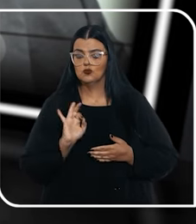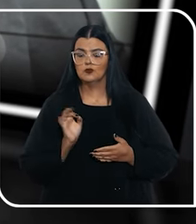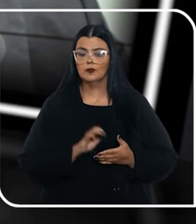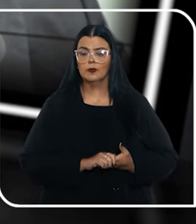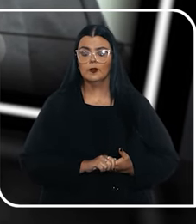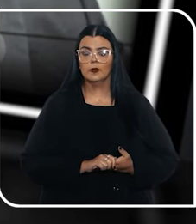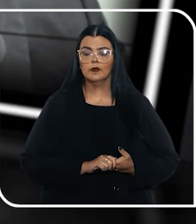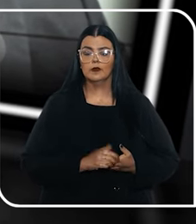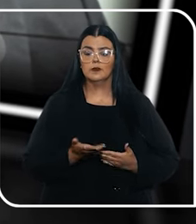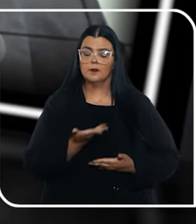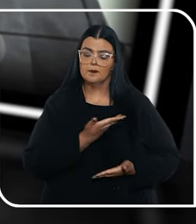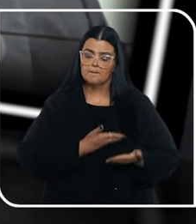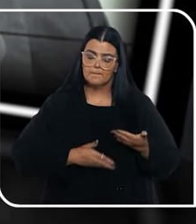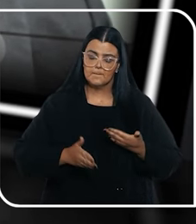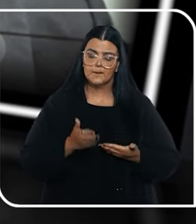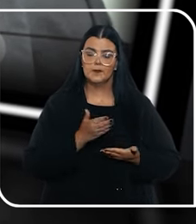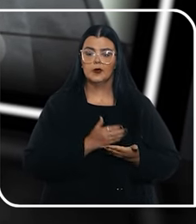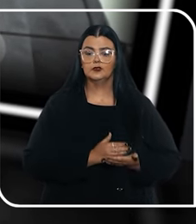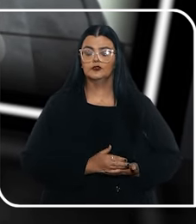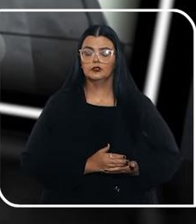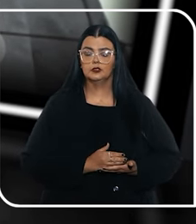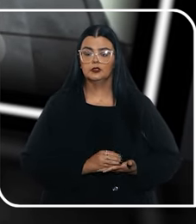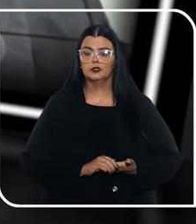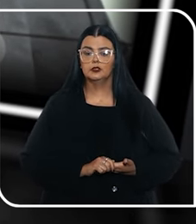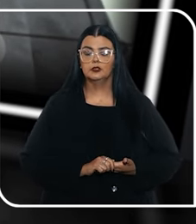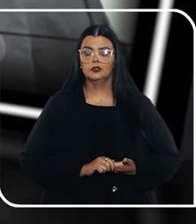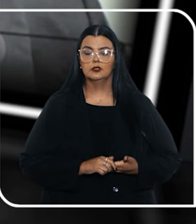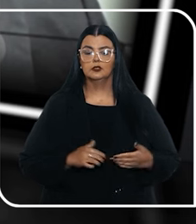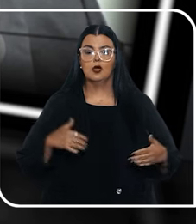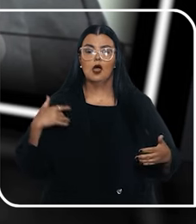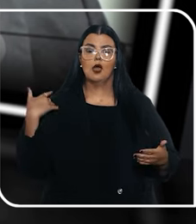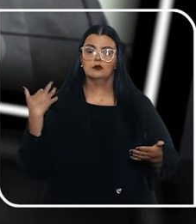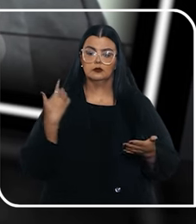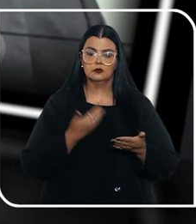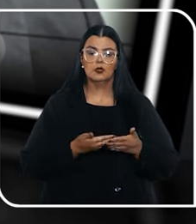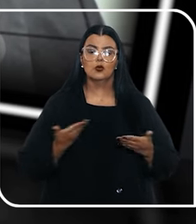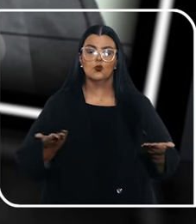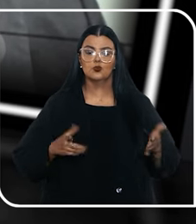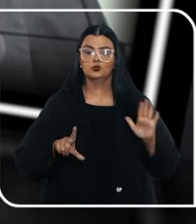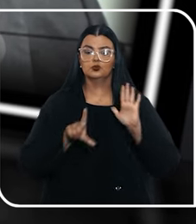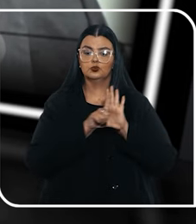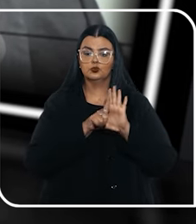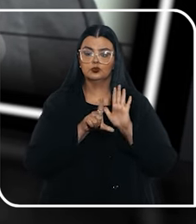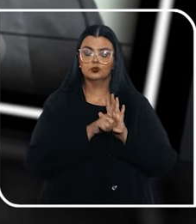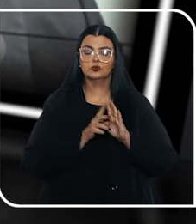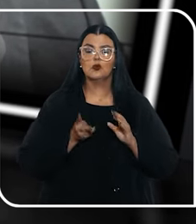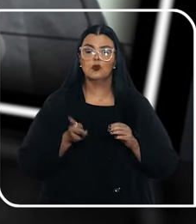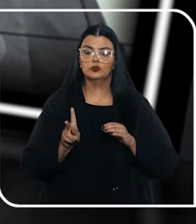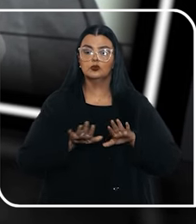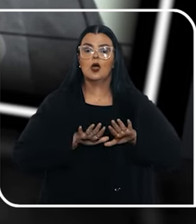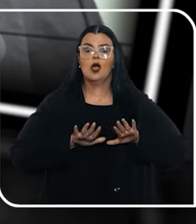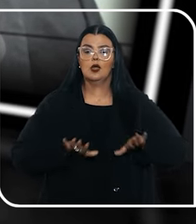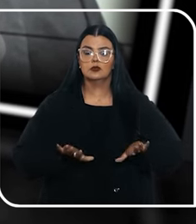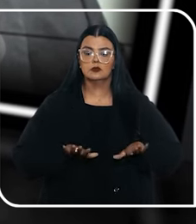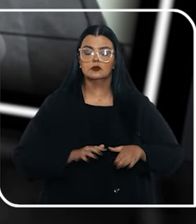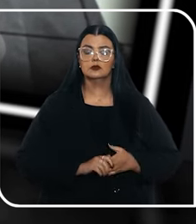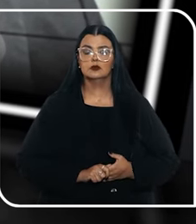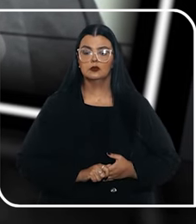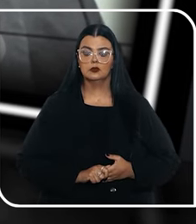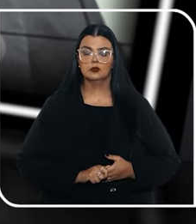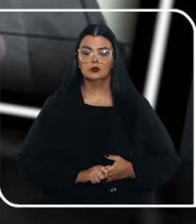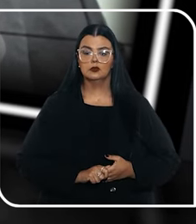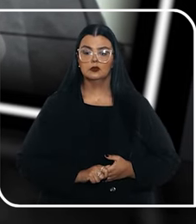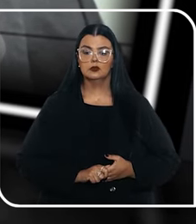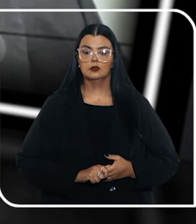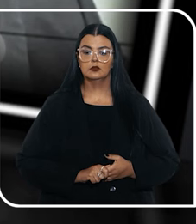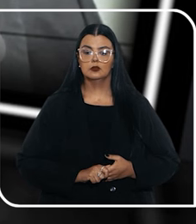é simplesmente partilha, né? E até hoje a legislação continua assim,